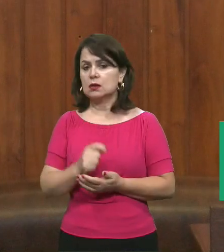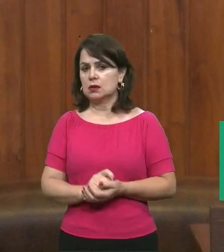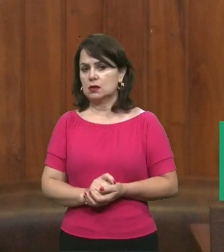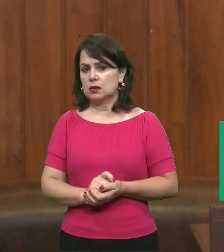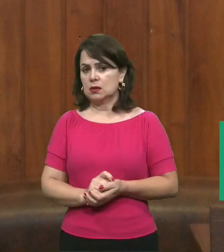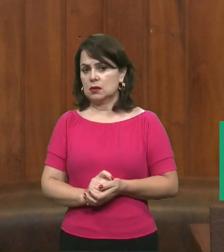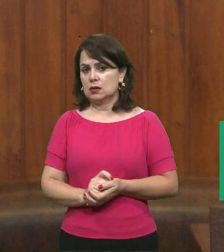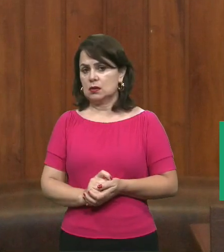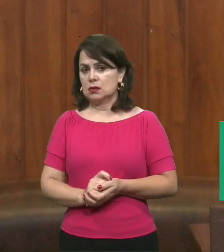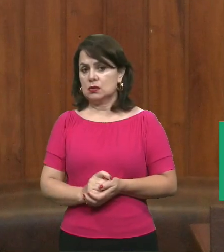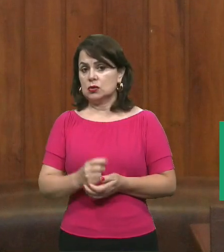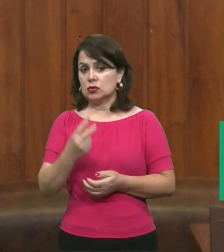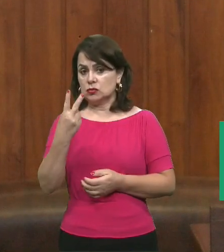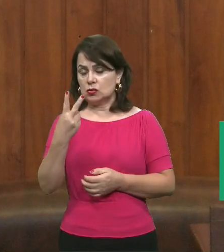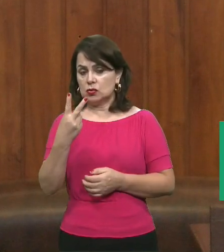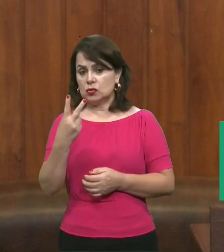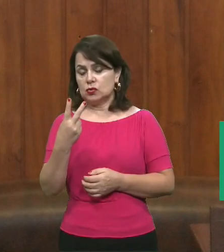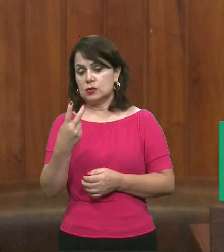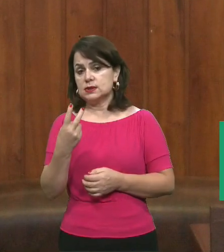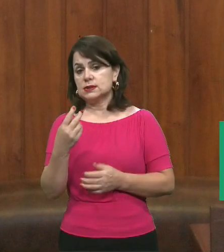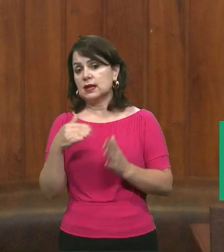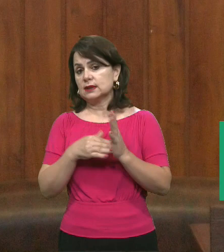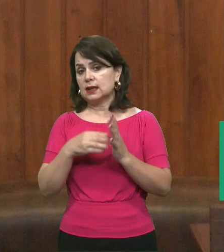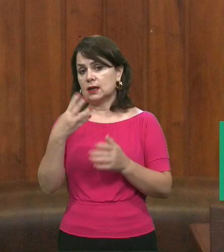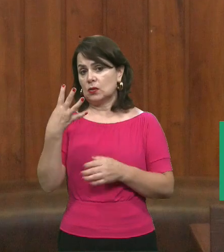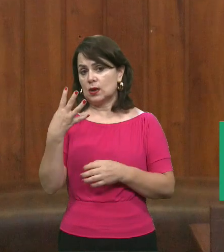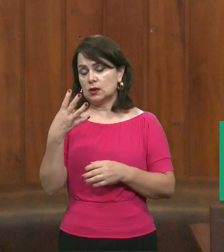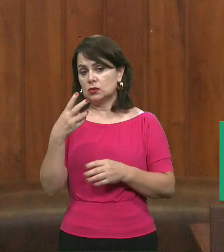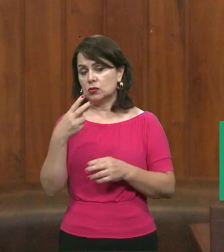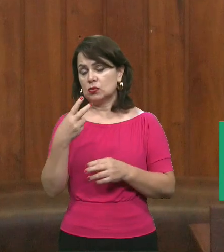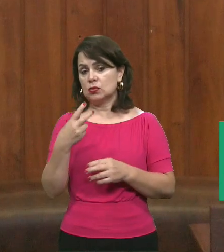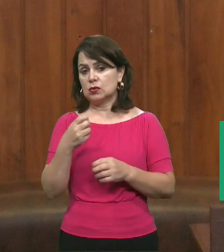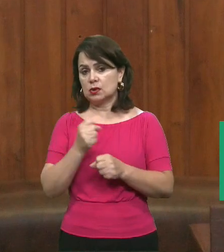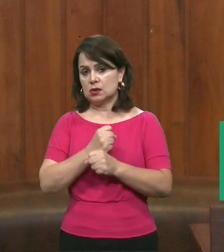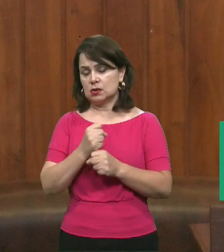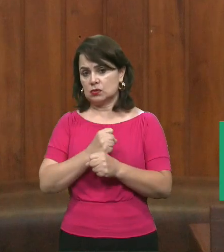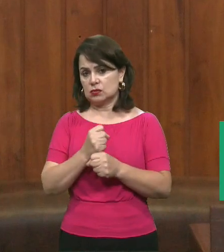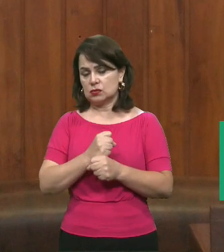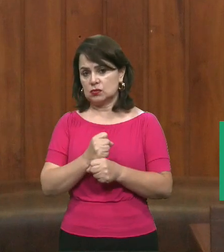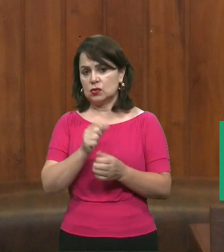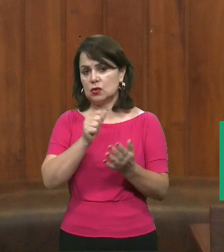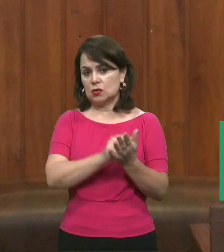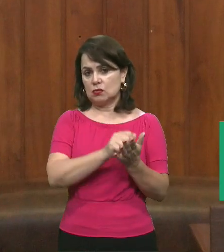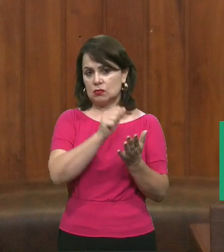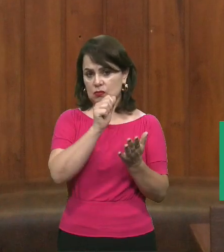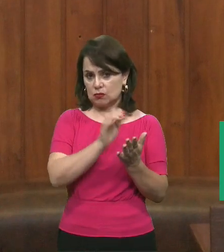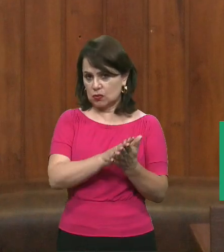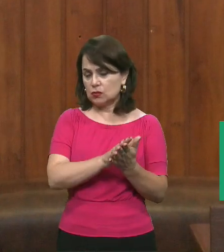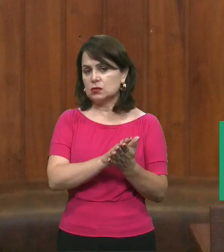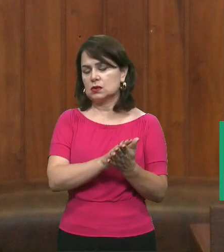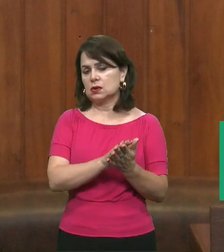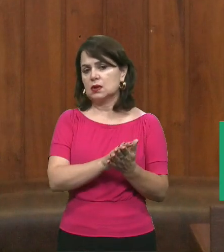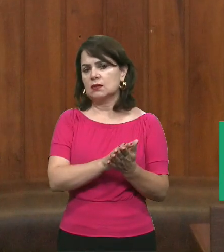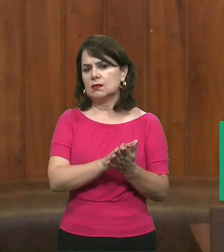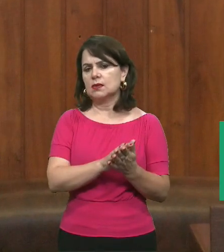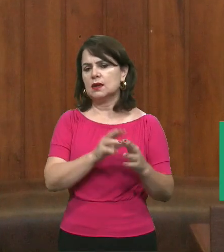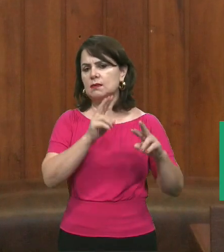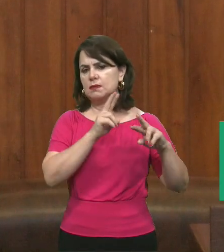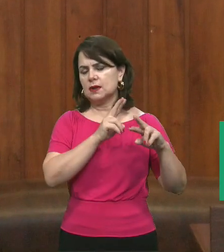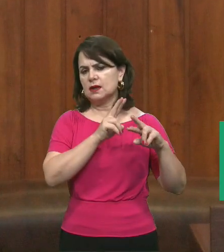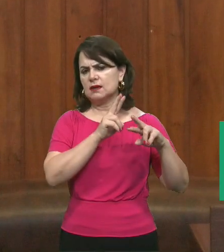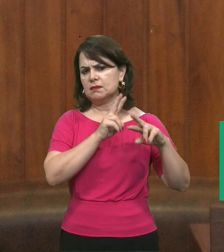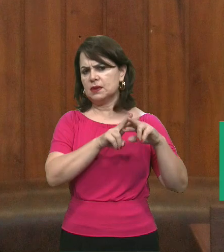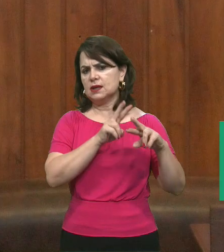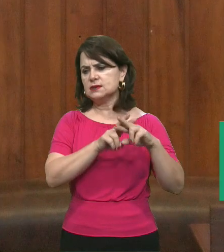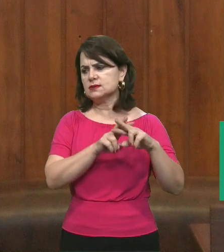de 2 a 4 anos e multa. Observa-se atos nebulosos ou ilícitos